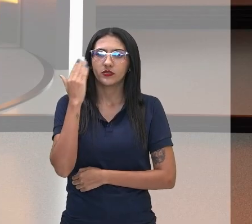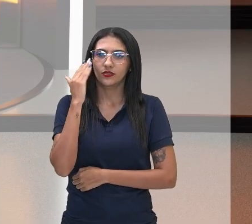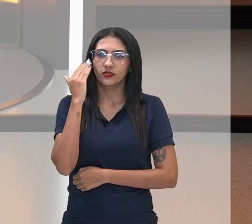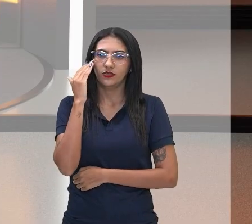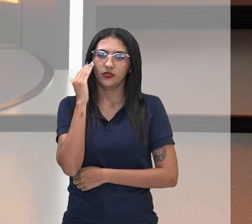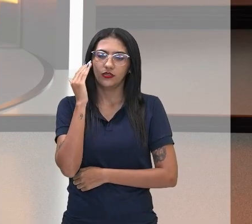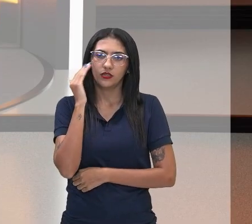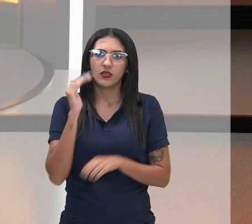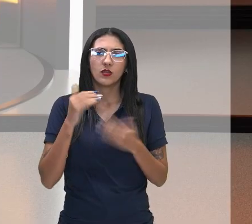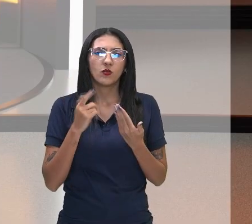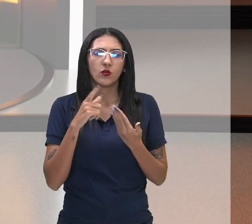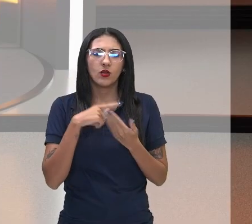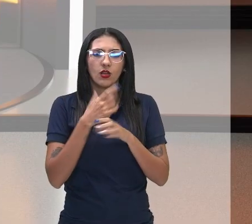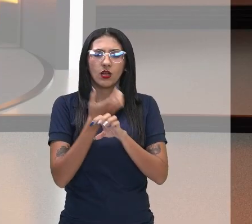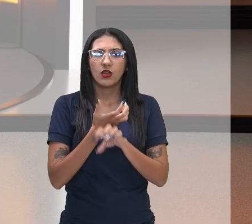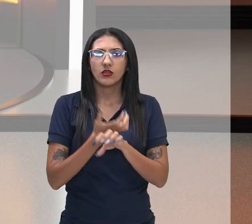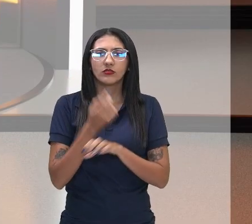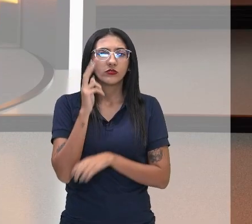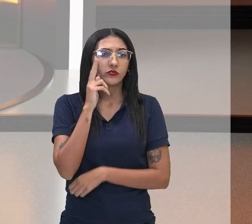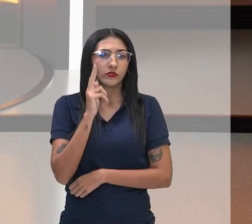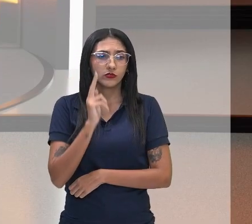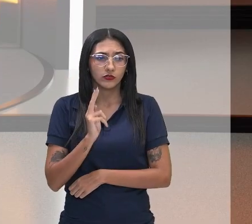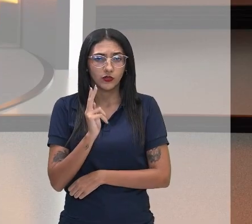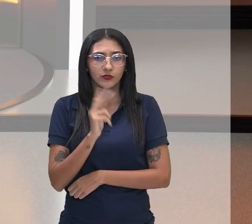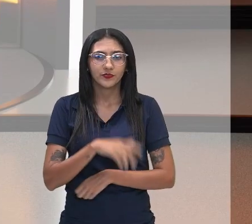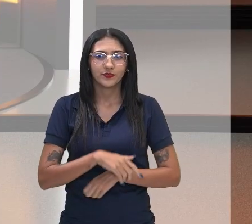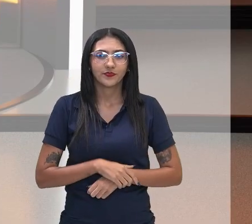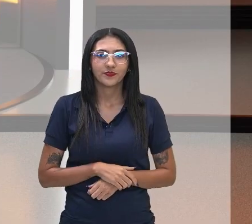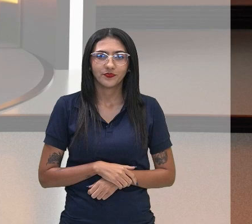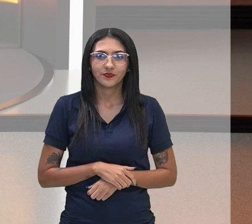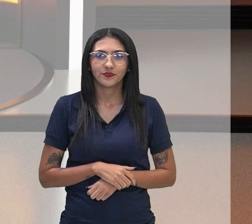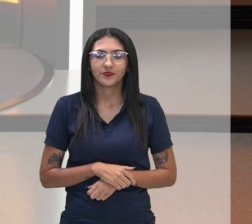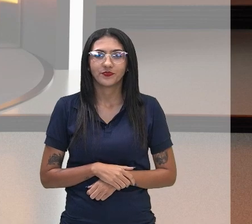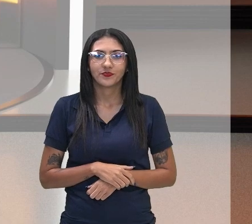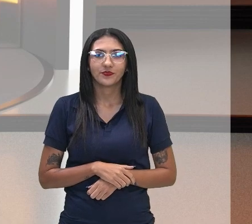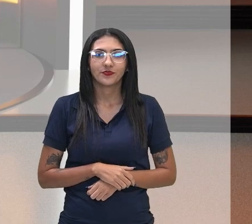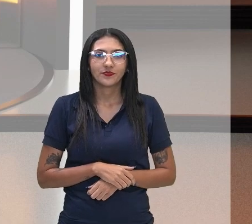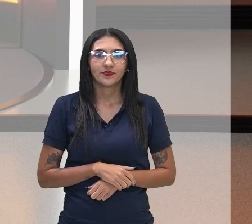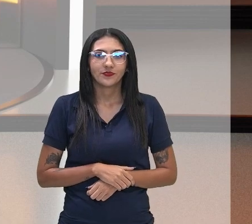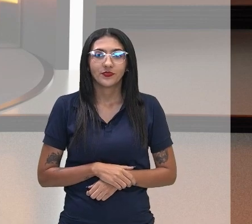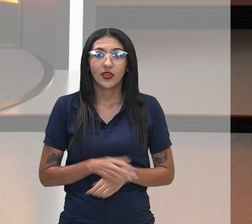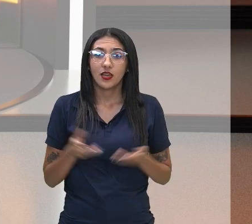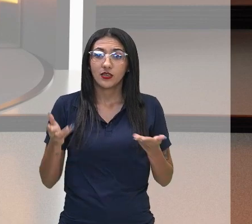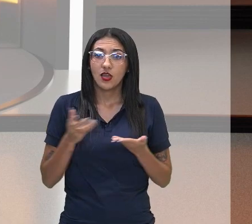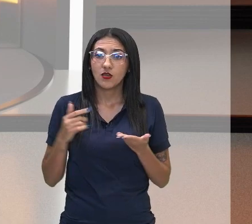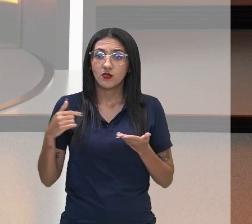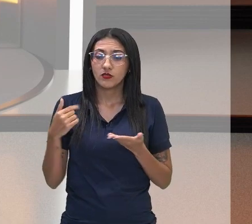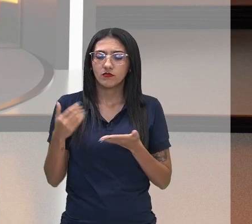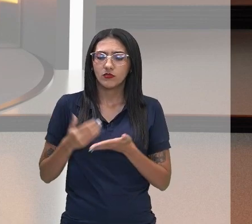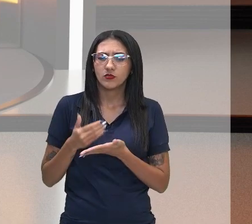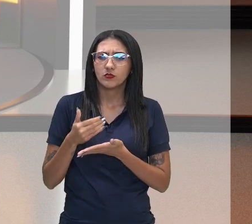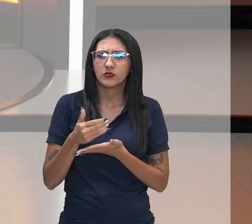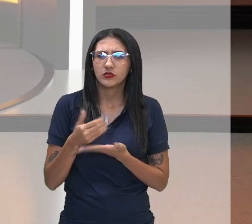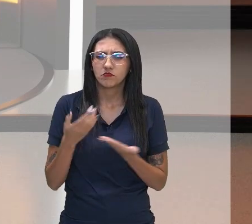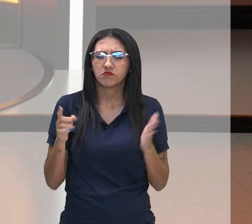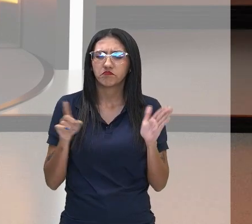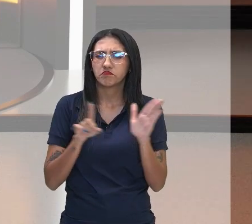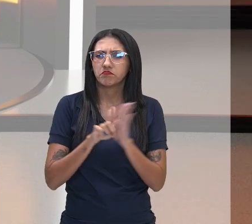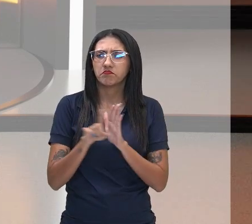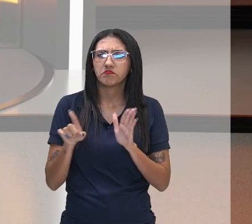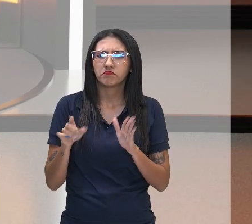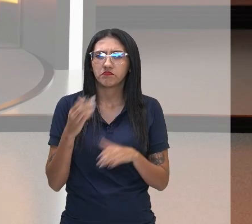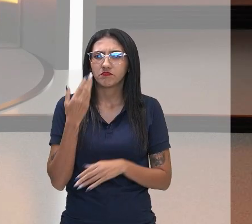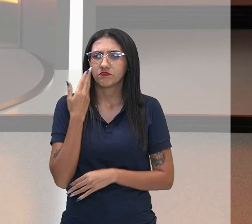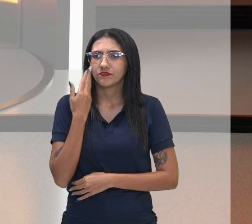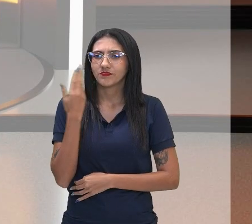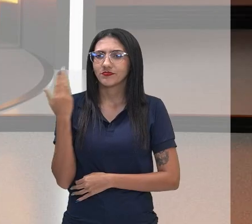o componente de história. E nós iniciaremos a nossa aula com uma pergunta. O